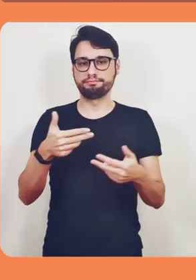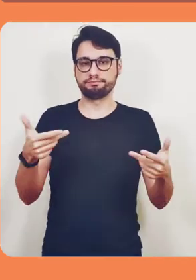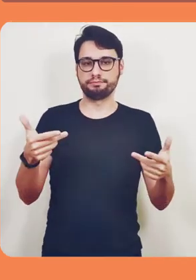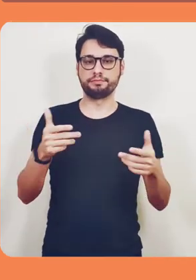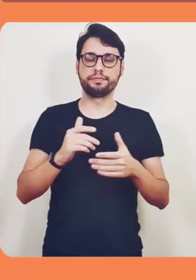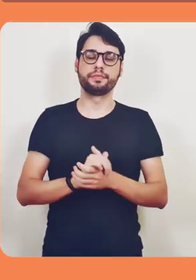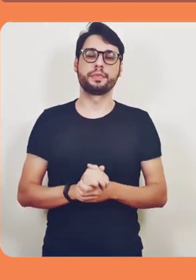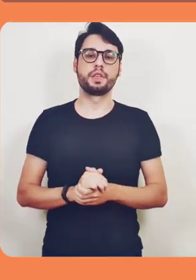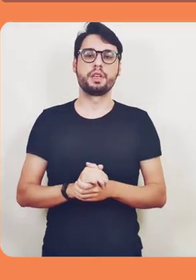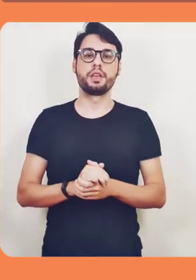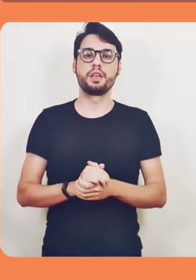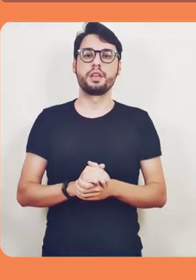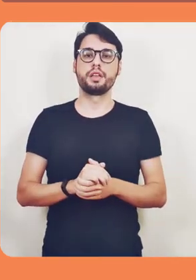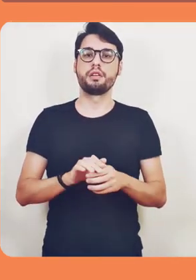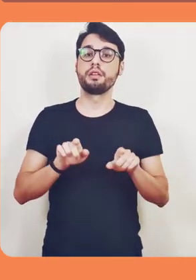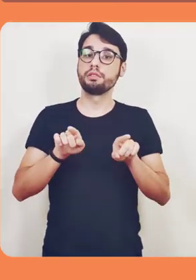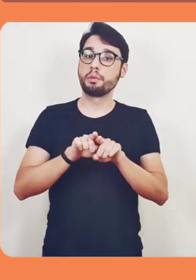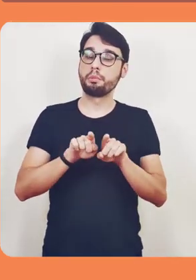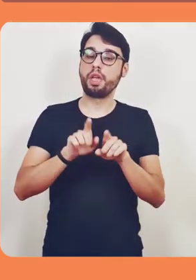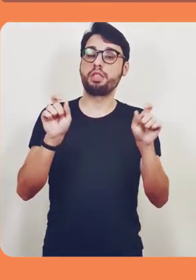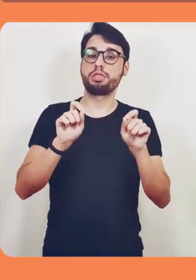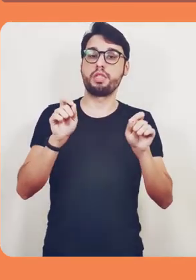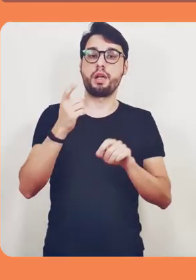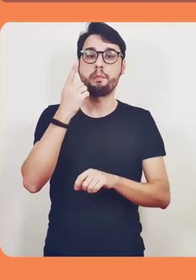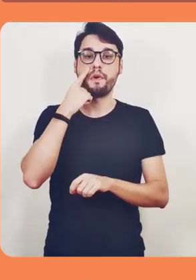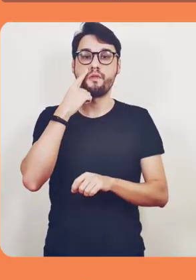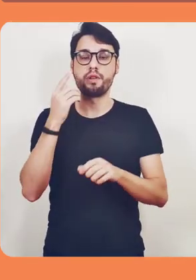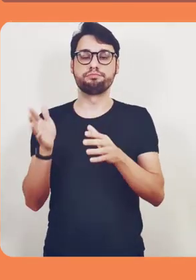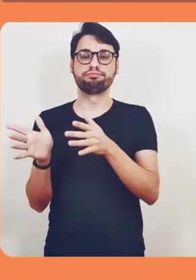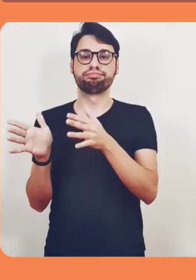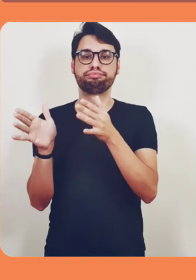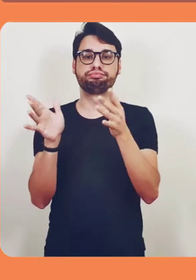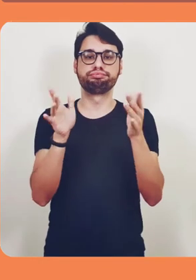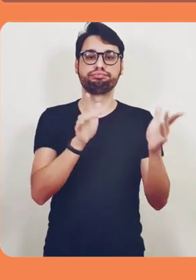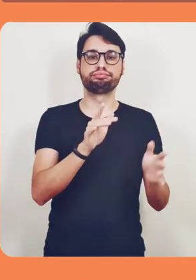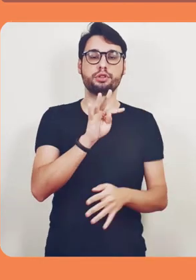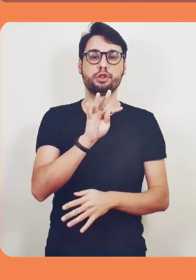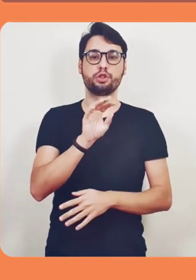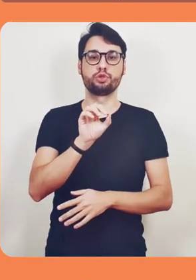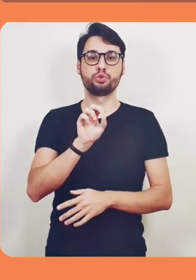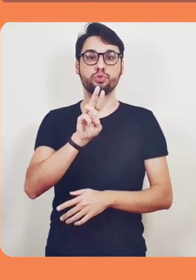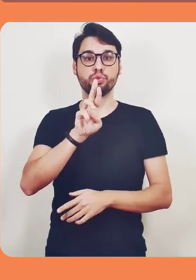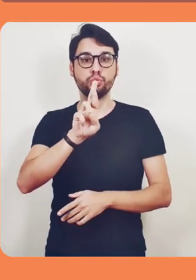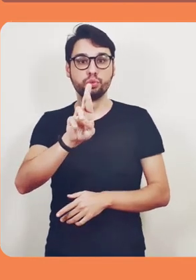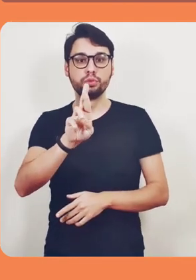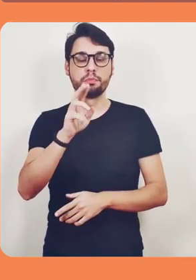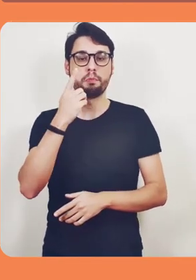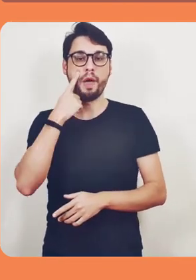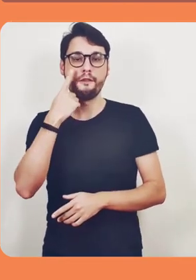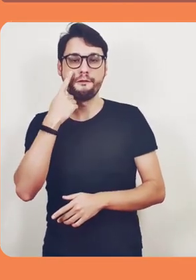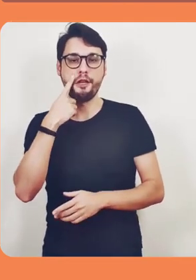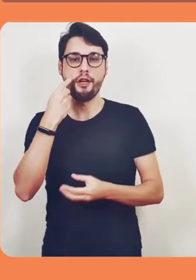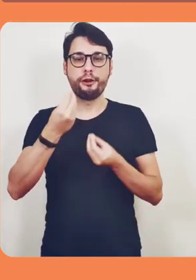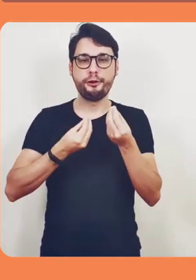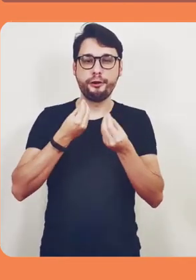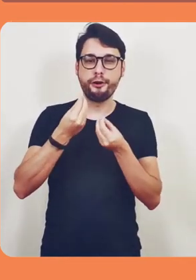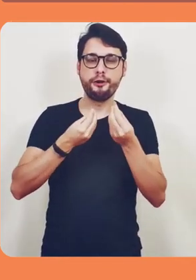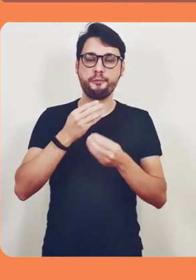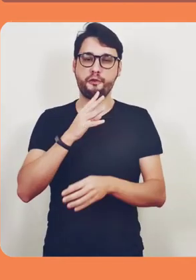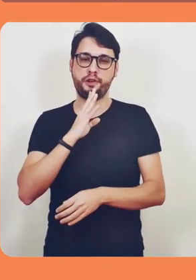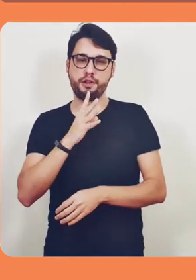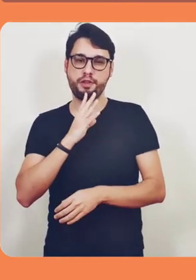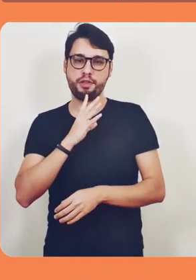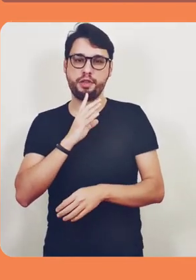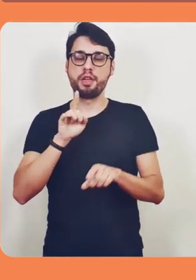escolha e é temos também um ato a primeira vez que você entra ele te dá um faz um